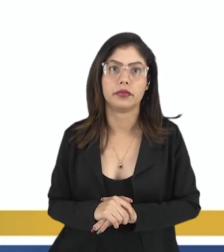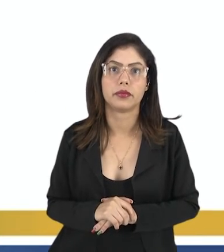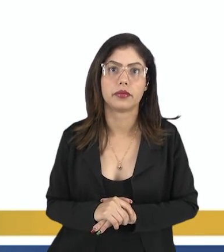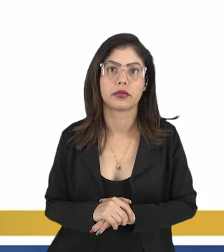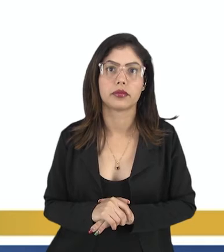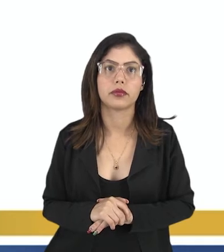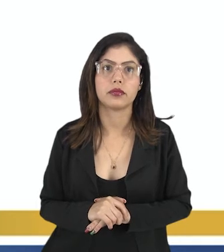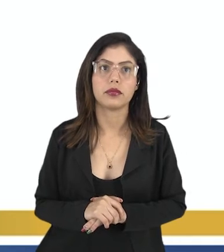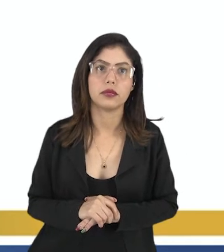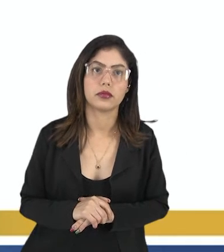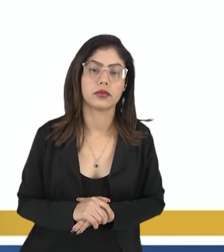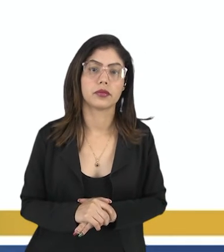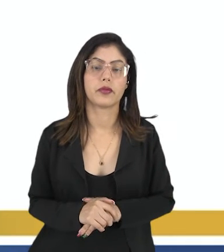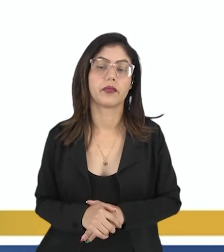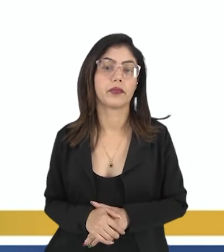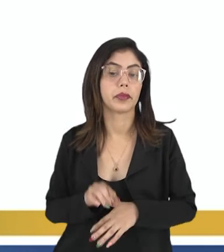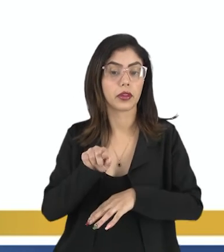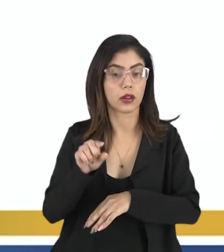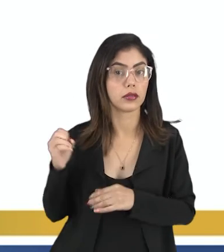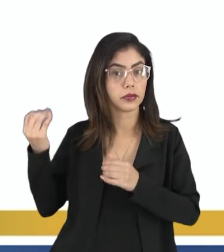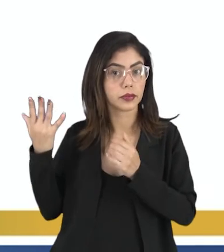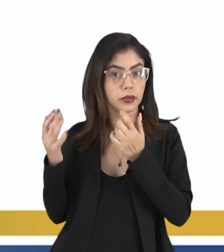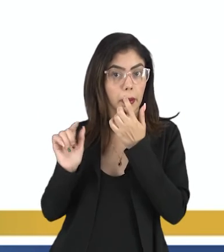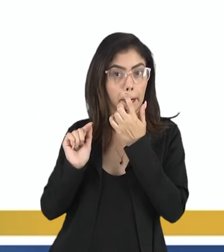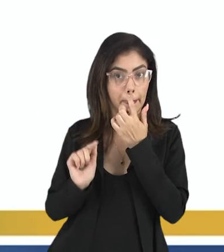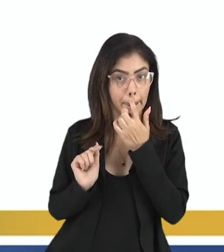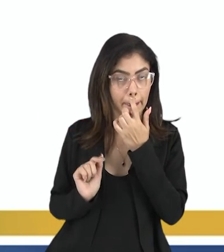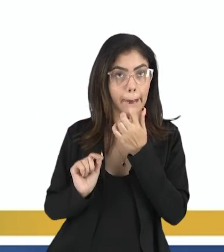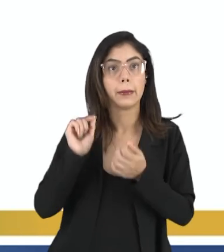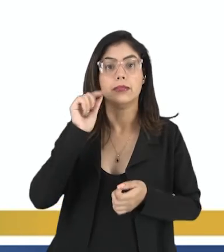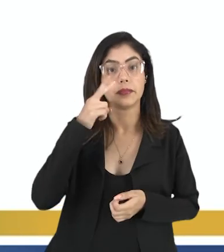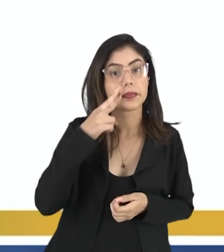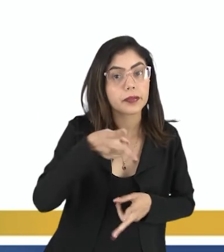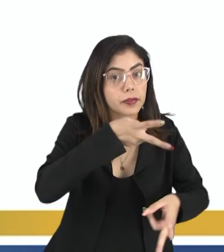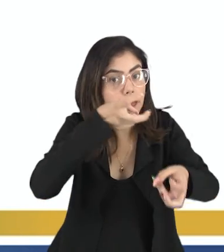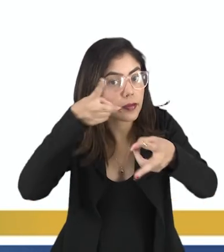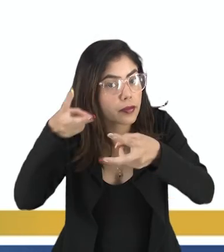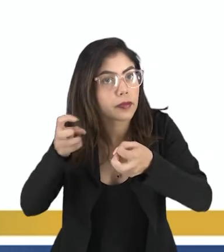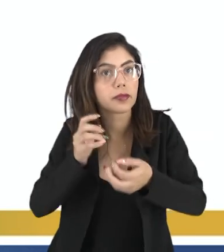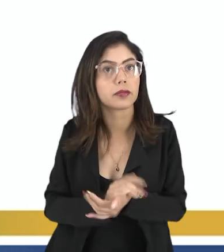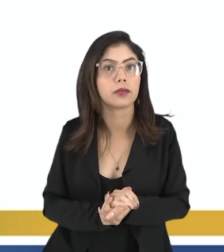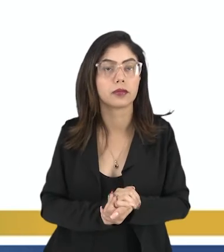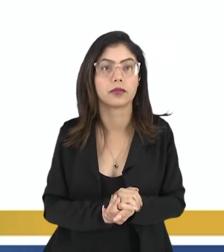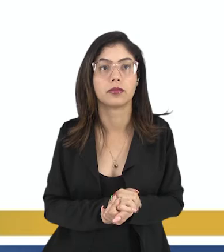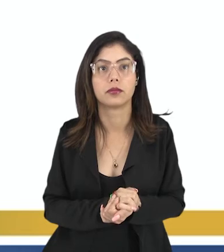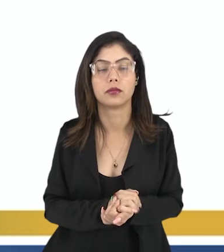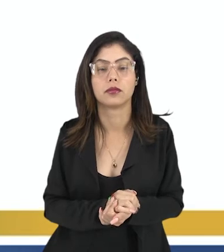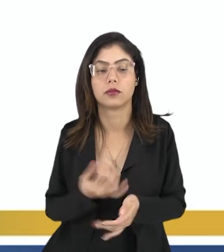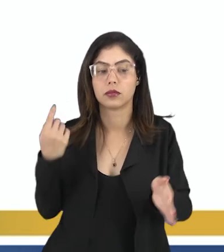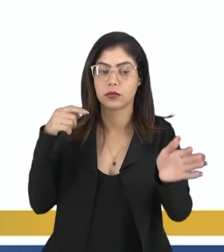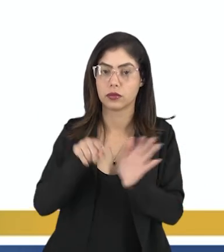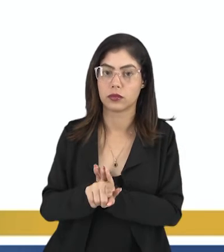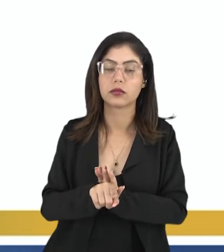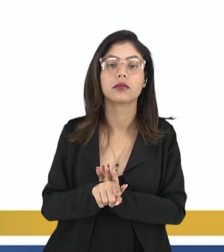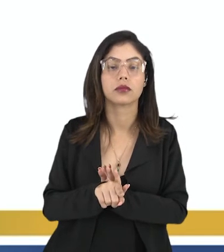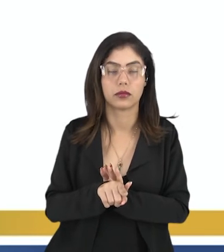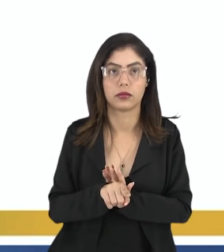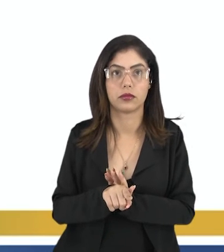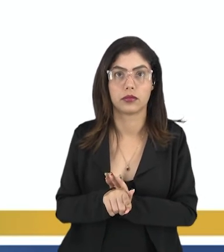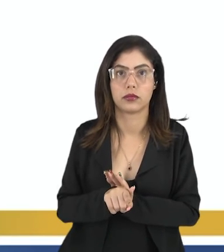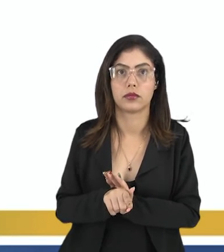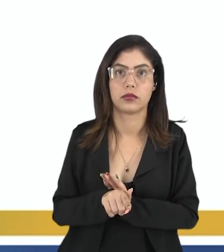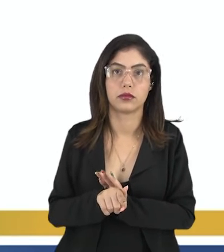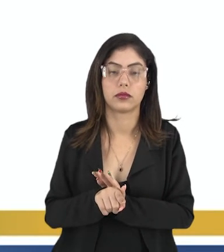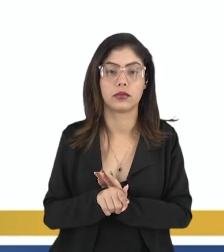42.448,32. Então, nesse caso, vocês vão perceber que no comando da situação aí, da questão,